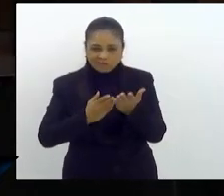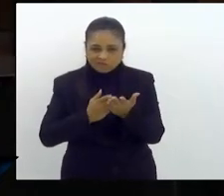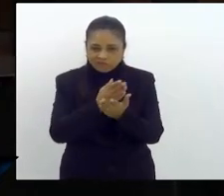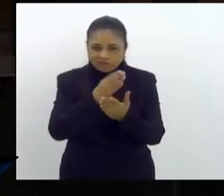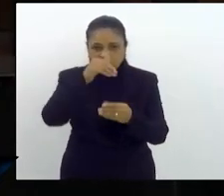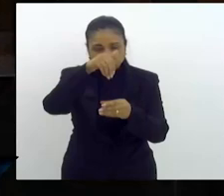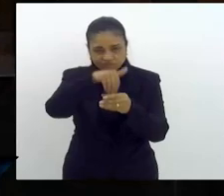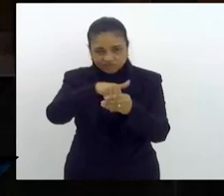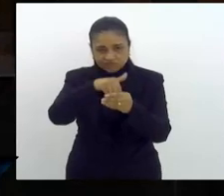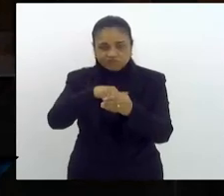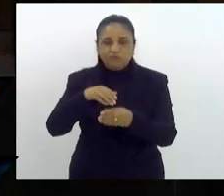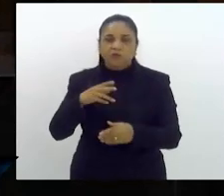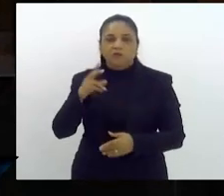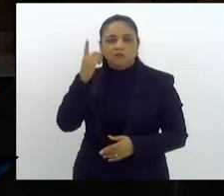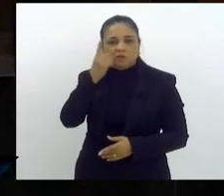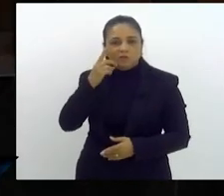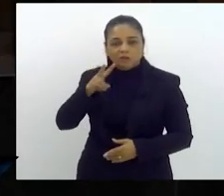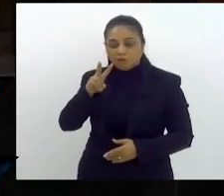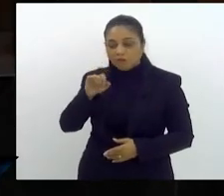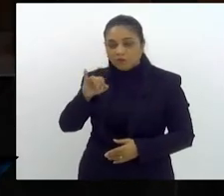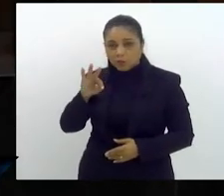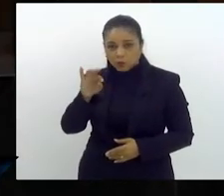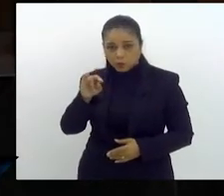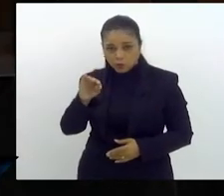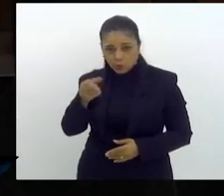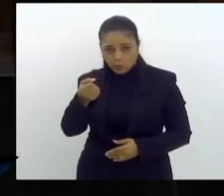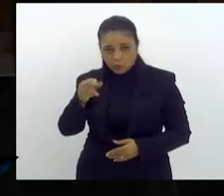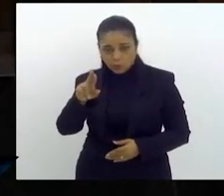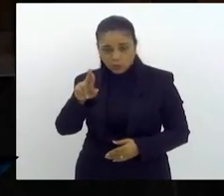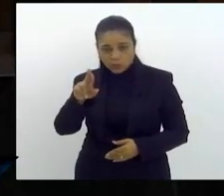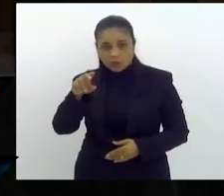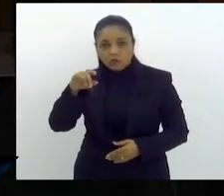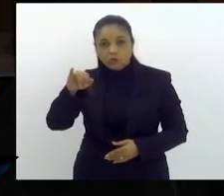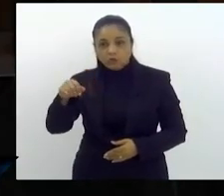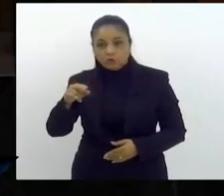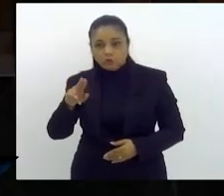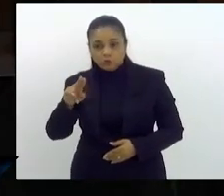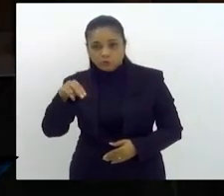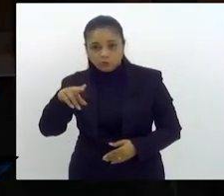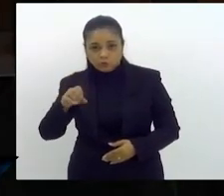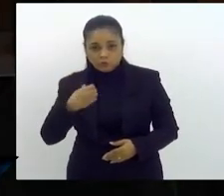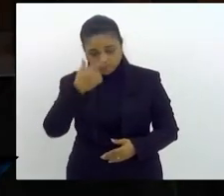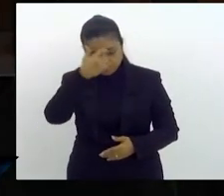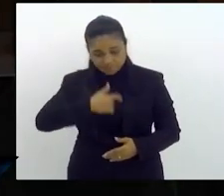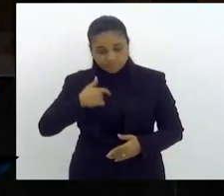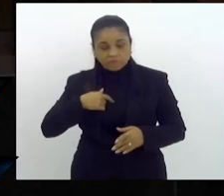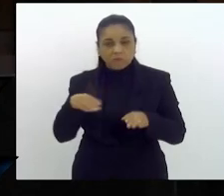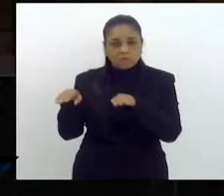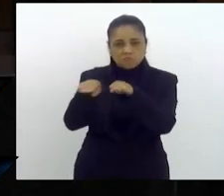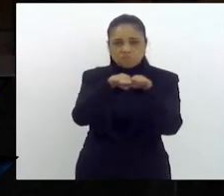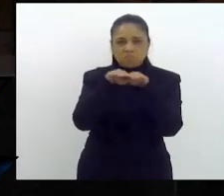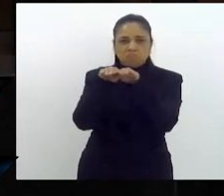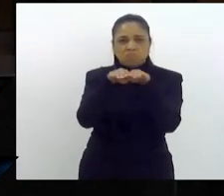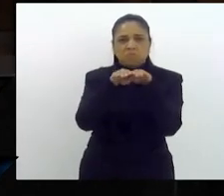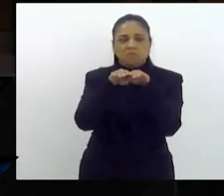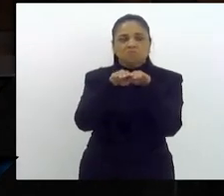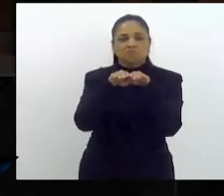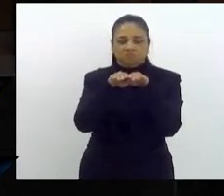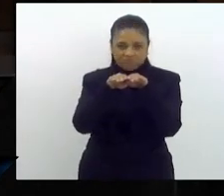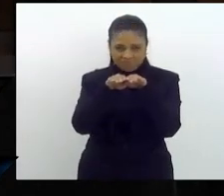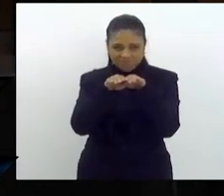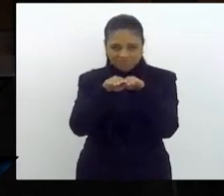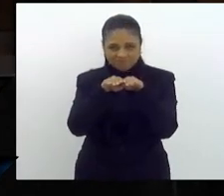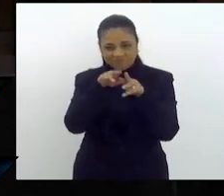Victor Júnior para que a gente possa promover cada vez mais a política de igualdade no estado do Rio de Janeiro eu acho que dessa forma